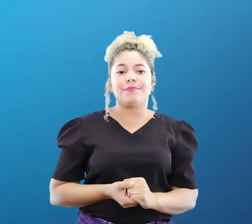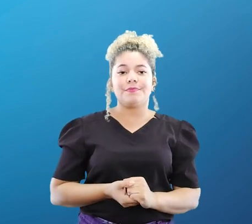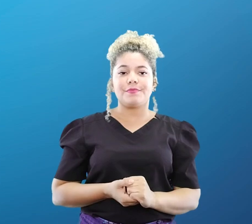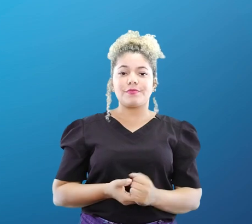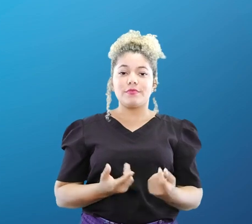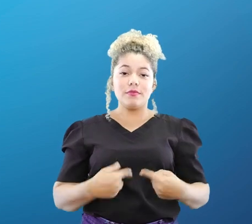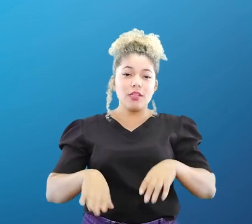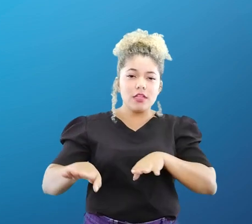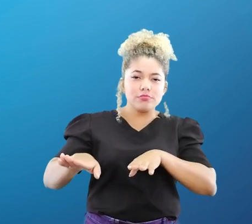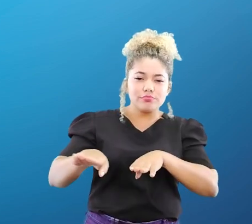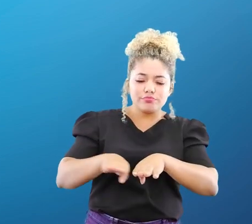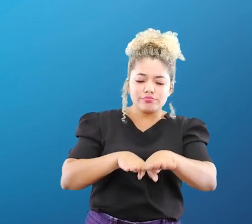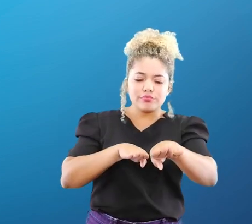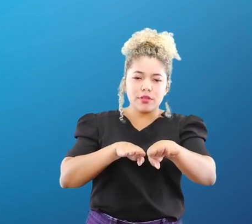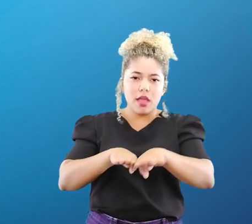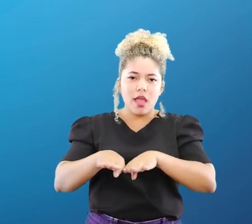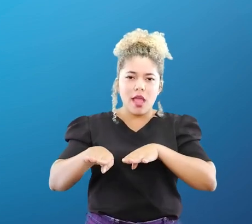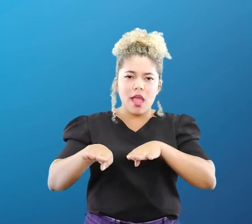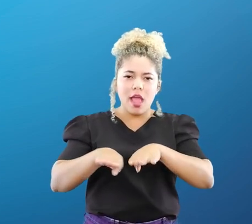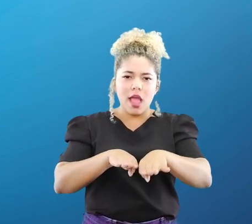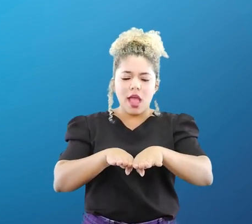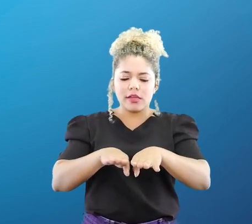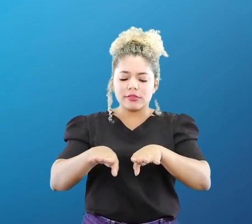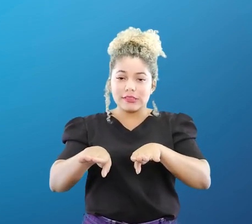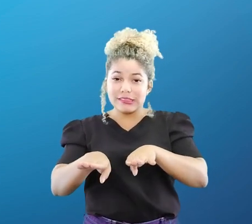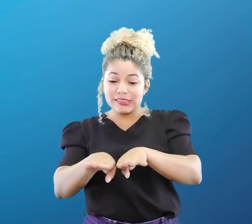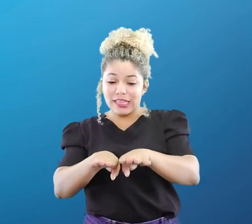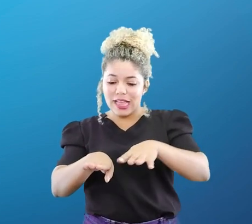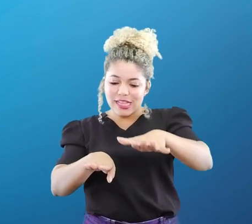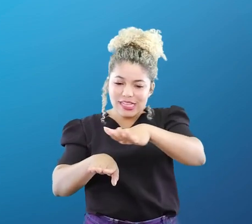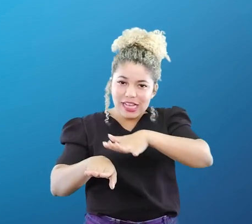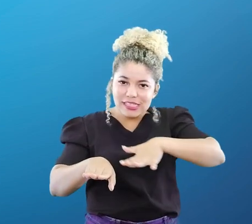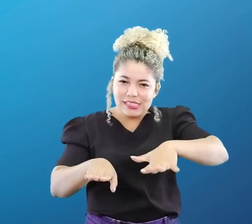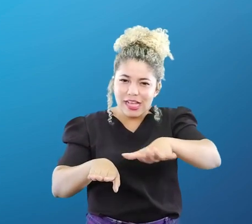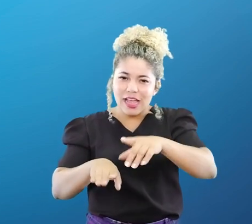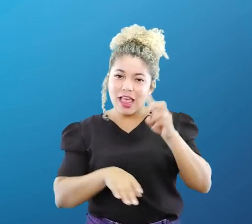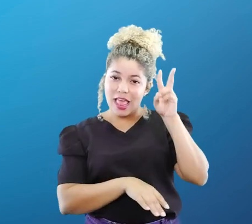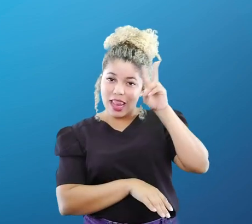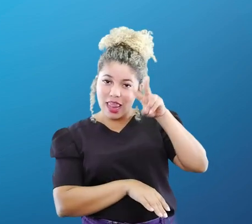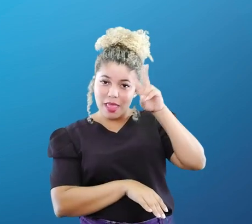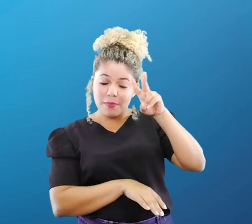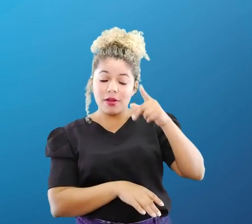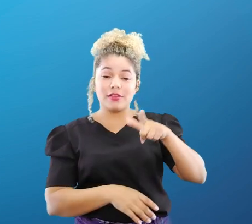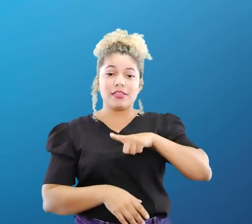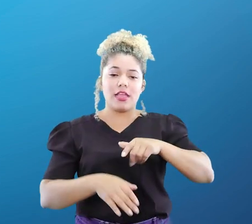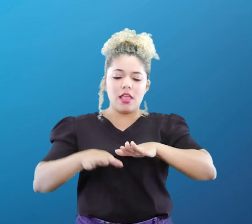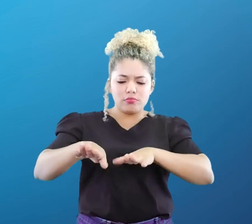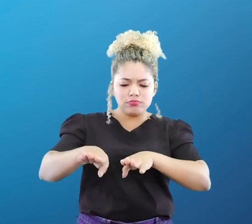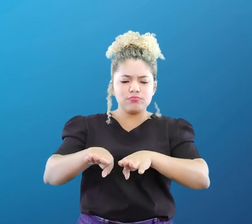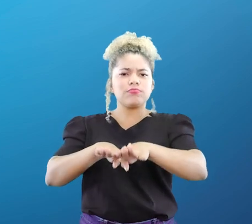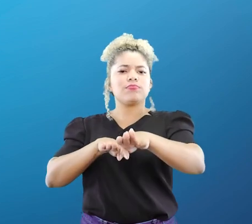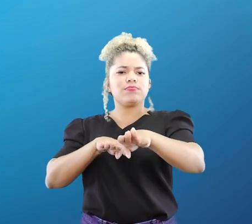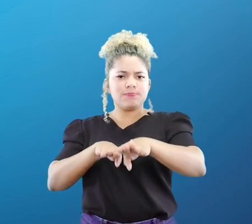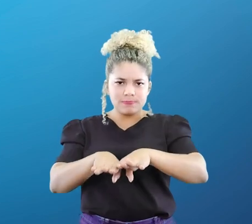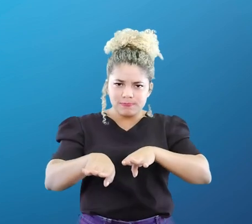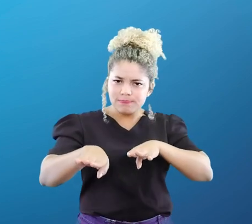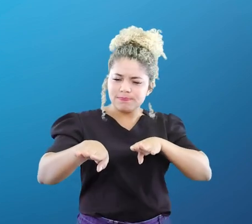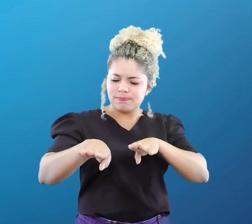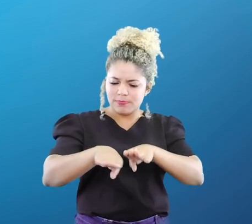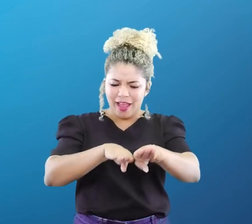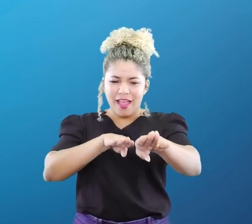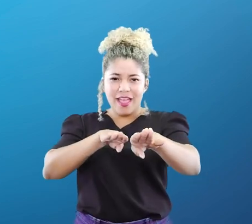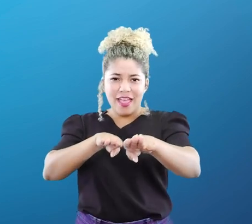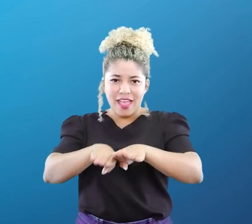interação entre placas tectônicas provoca uma zona de tensão. Então vamos recordar, as placas tectônicas estão se movendo, estão se chocando.